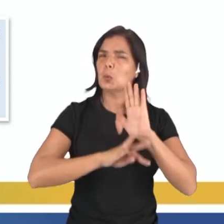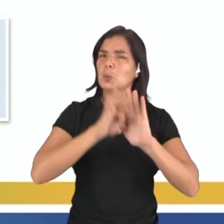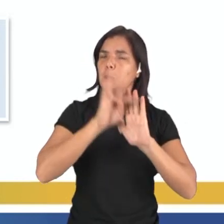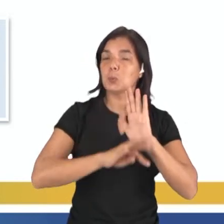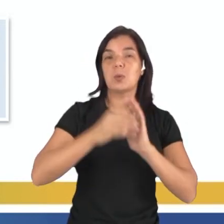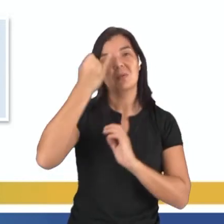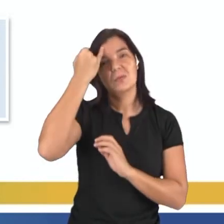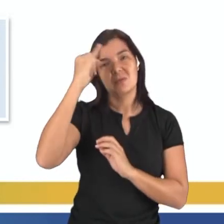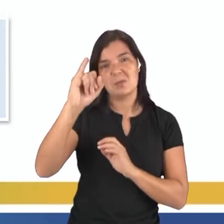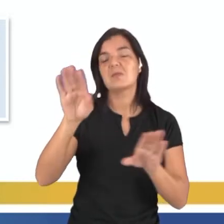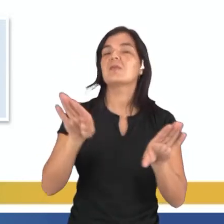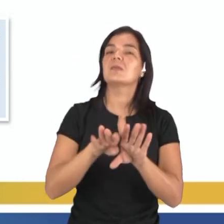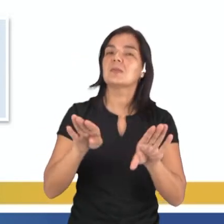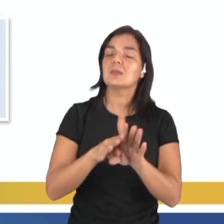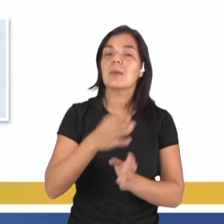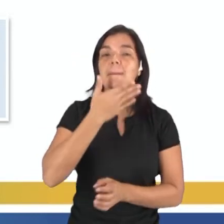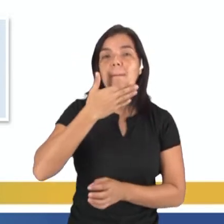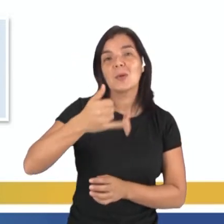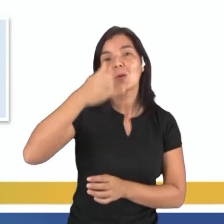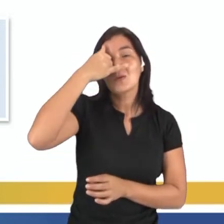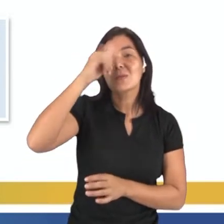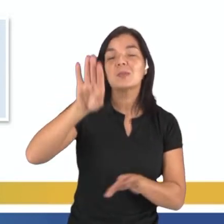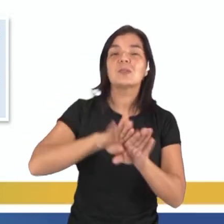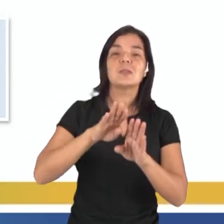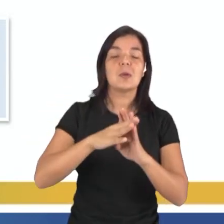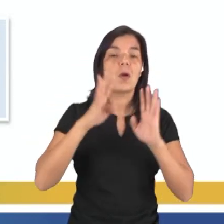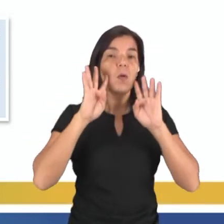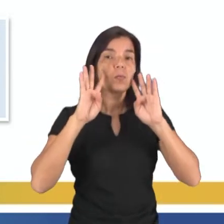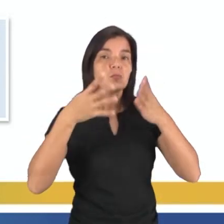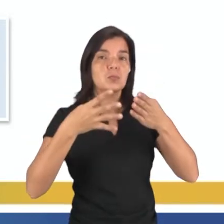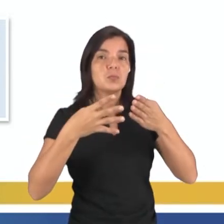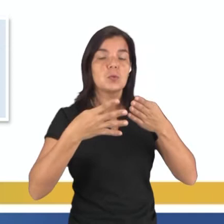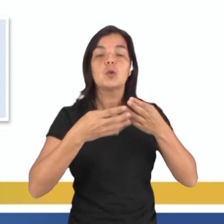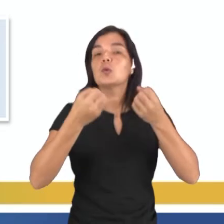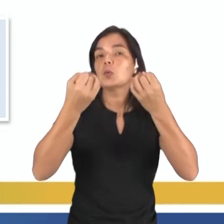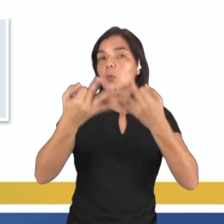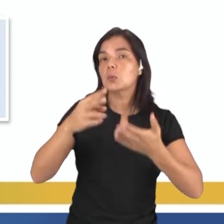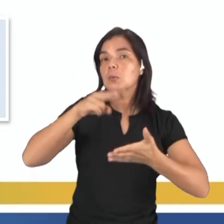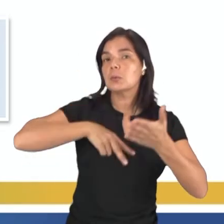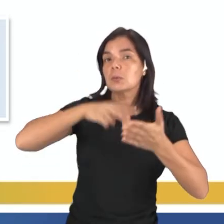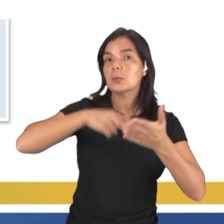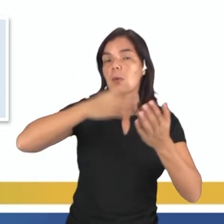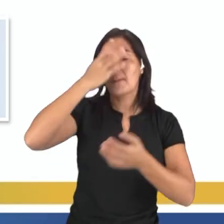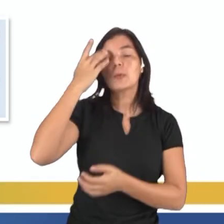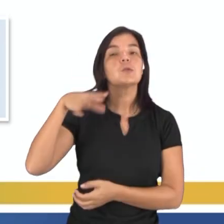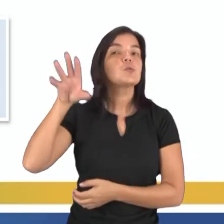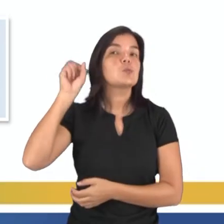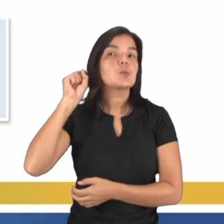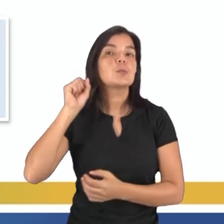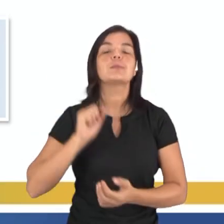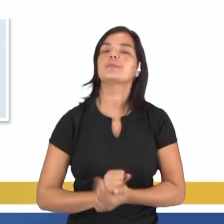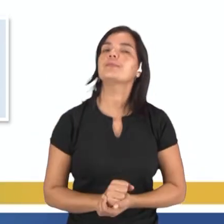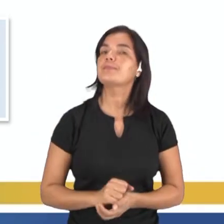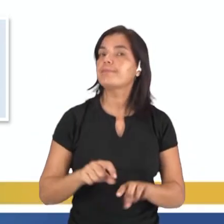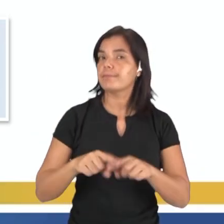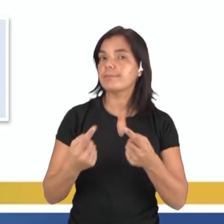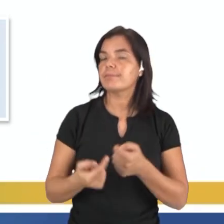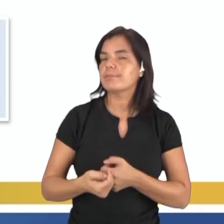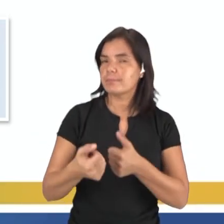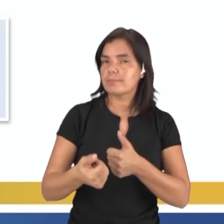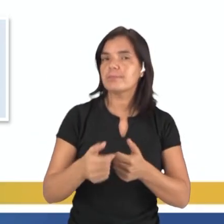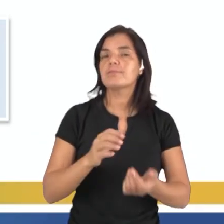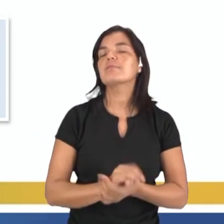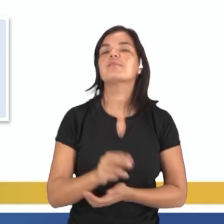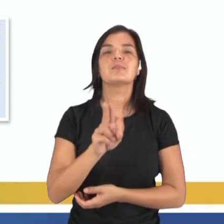ser evitados. Se tem muito texto, o público divide a atenção entre o que estão lendo e o que estão ouvindo. Tá? Então fica a dica aí para a